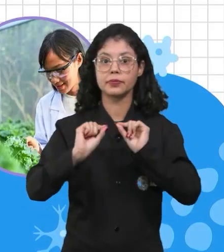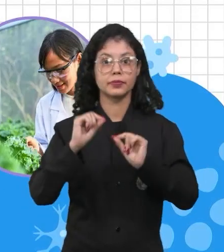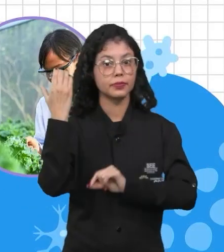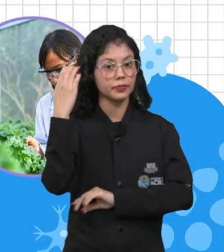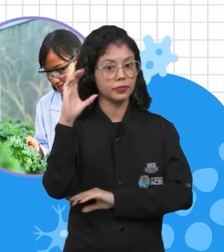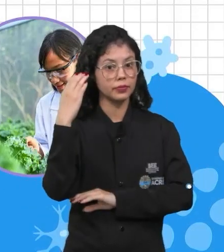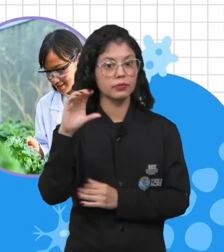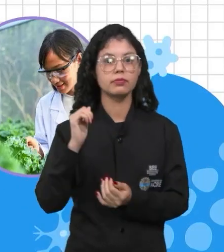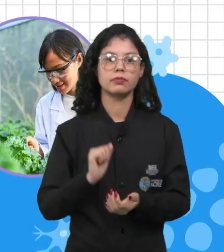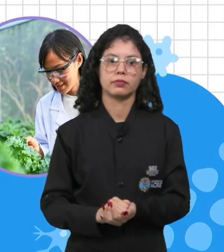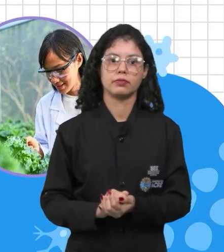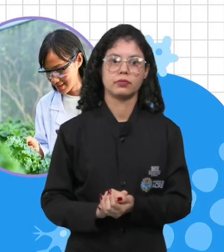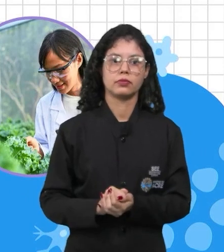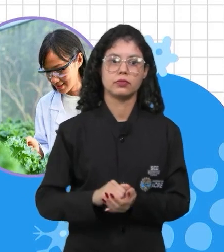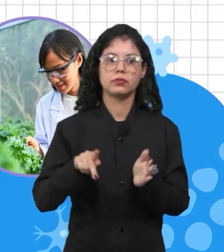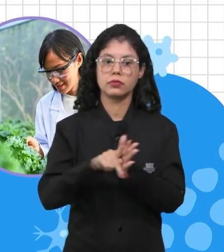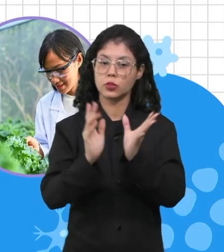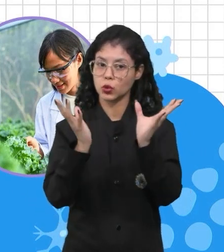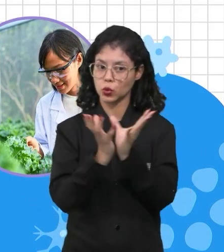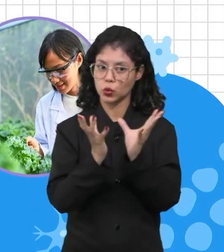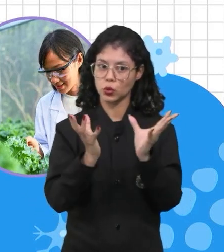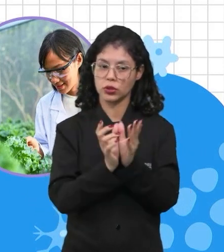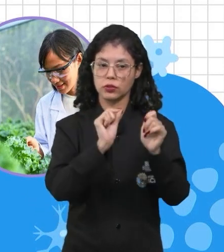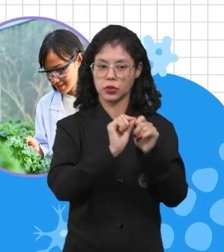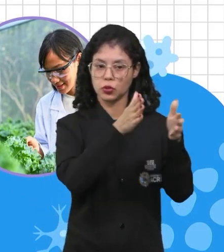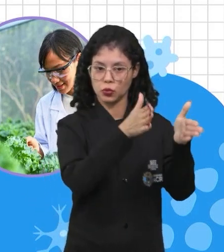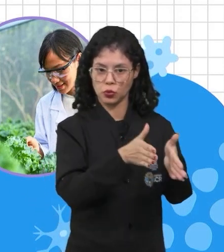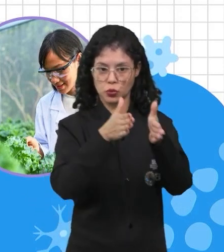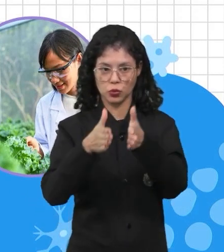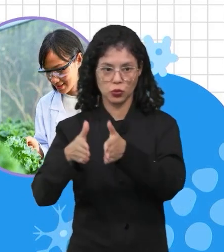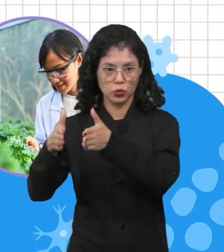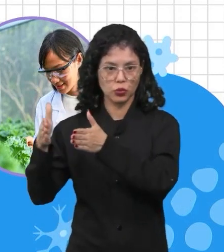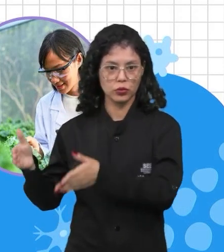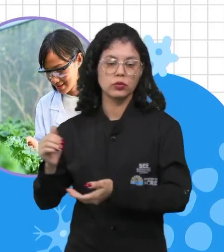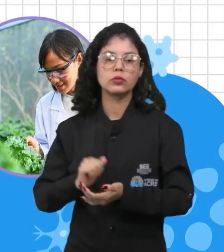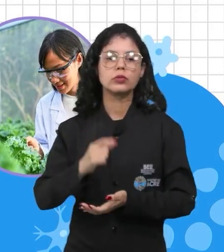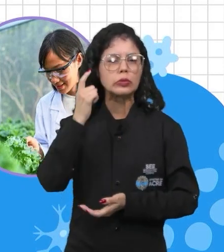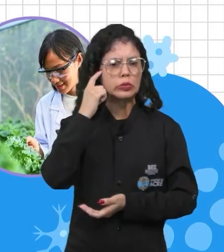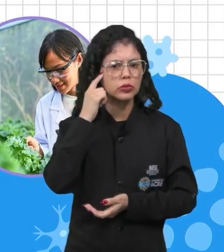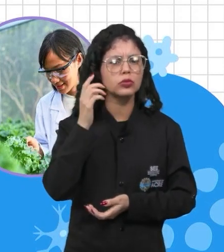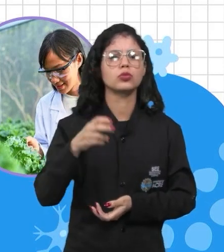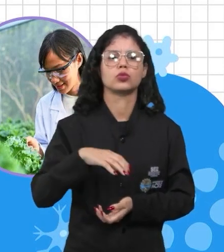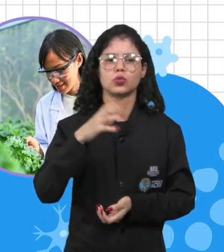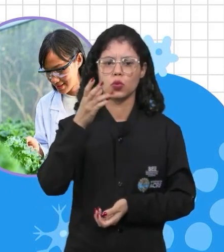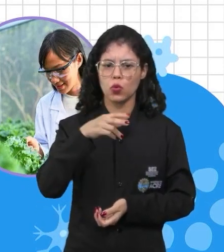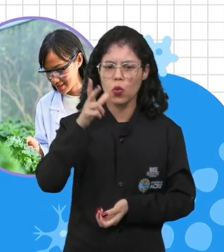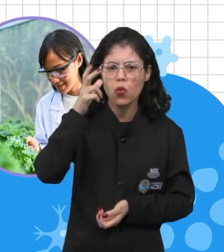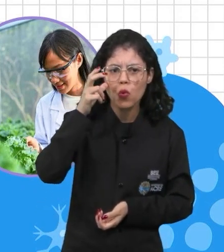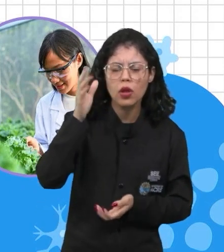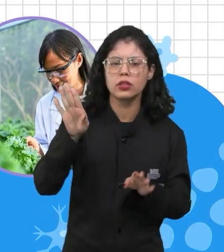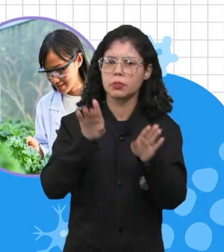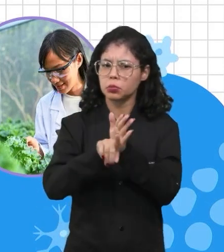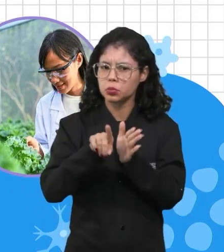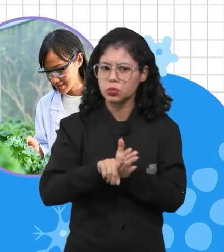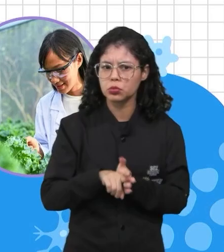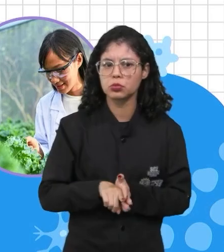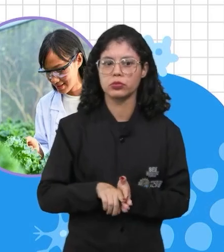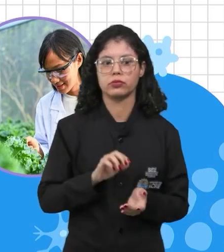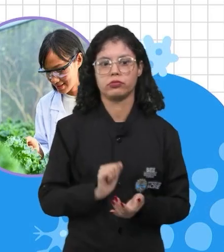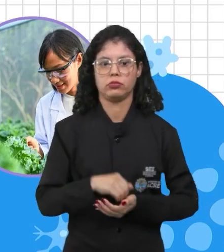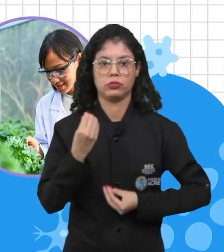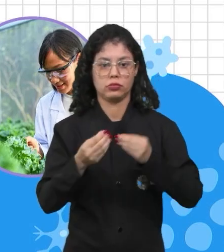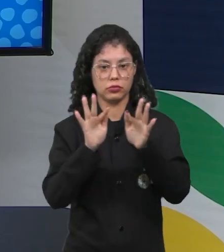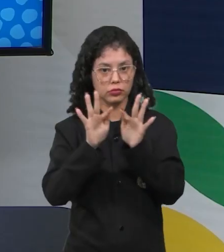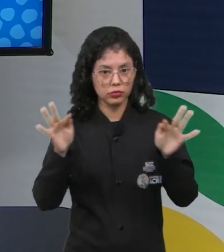ciência é uma construção coletiva feita passo a passo por mentes curiosas e questionadoras. Então, como a